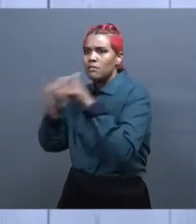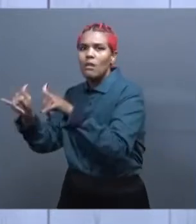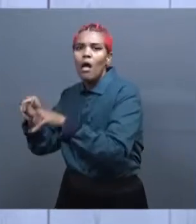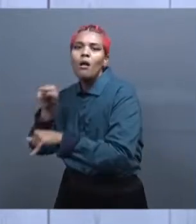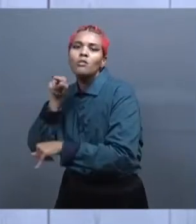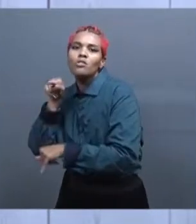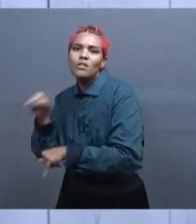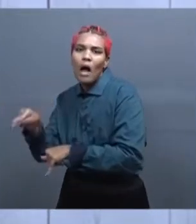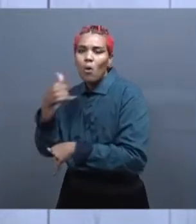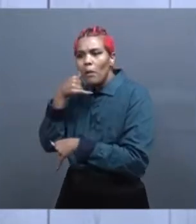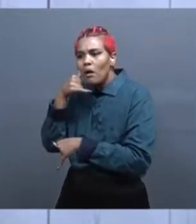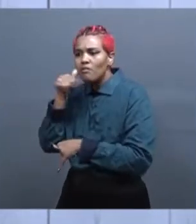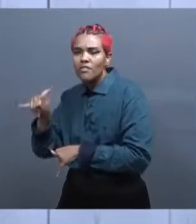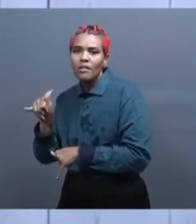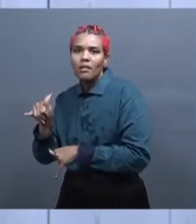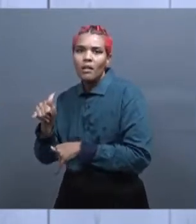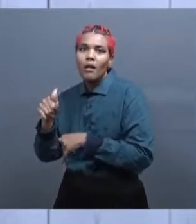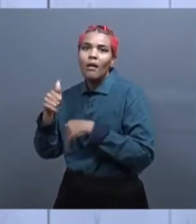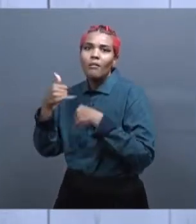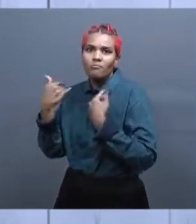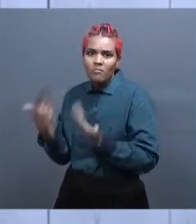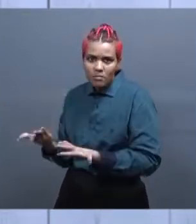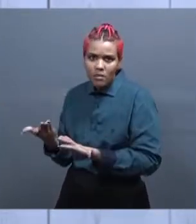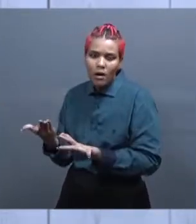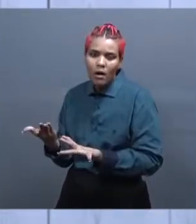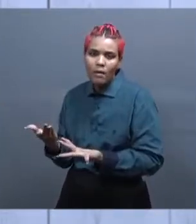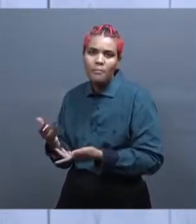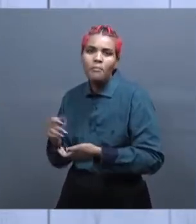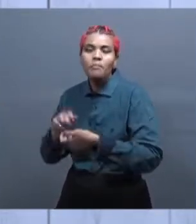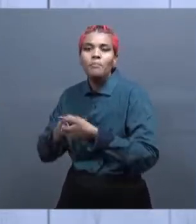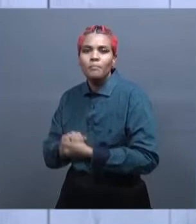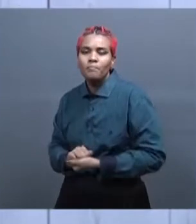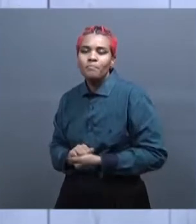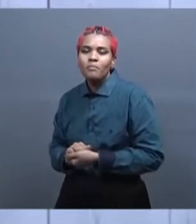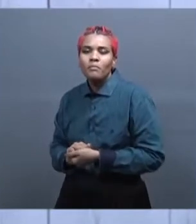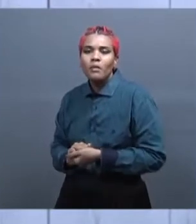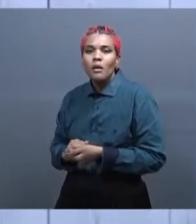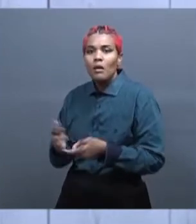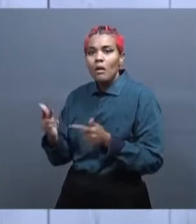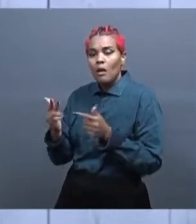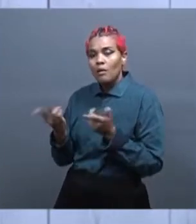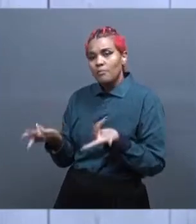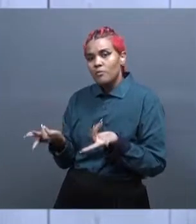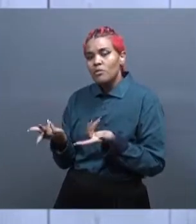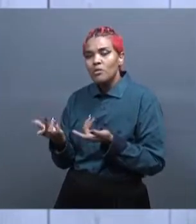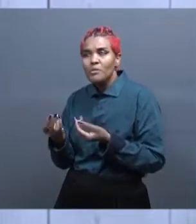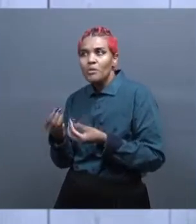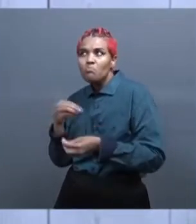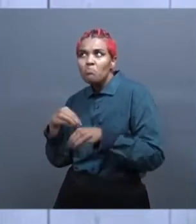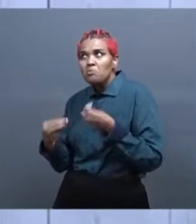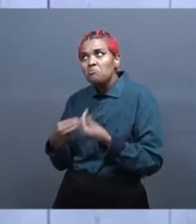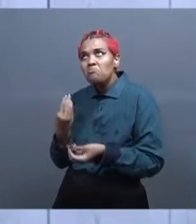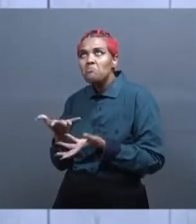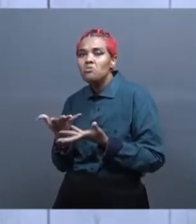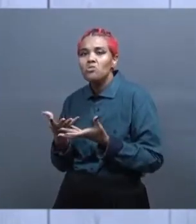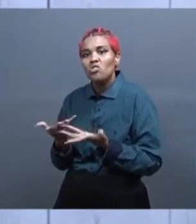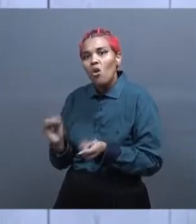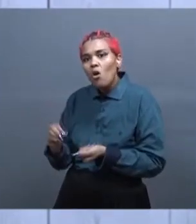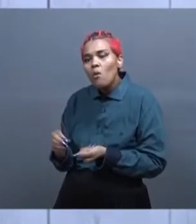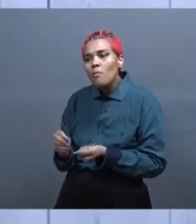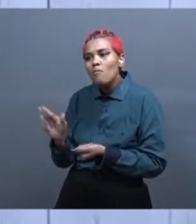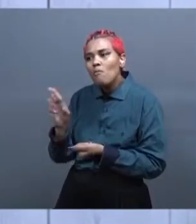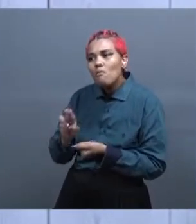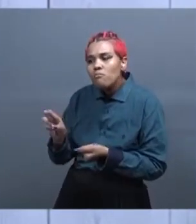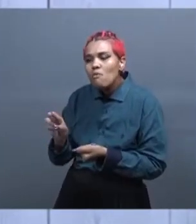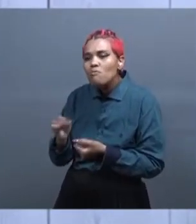preventiva isso no modo preventivo a e que um sentido talvez utilitário da